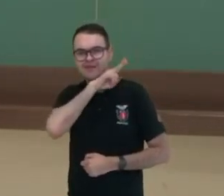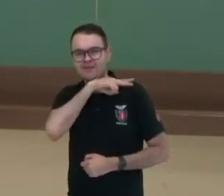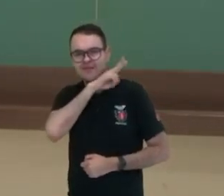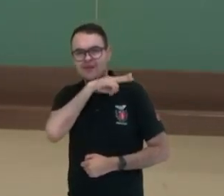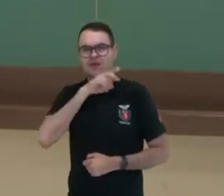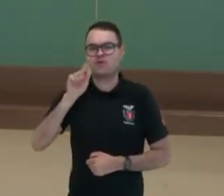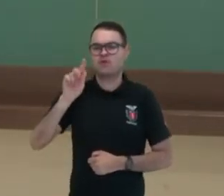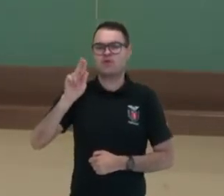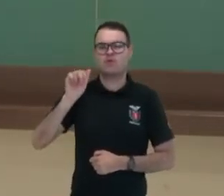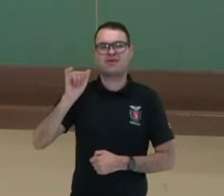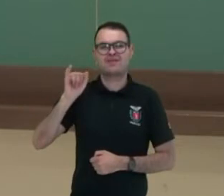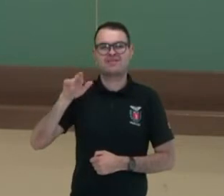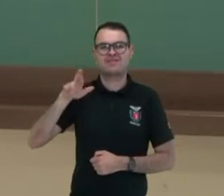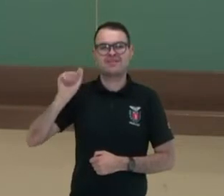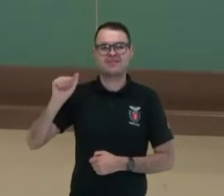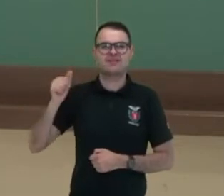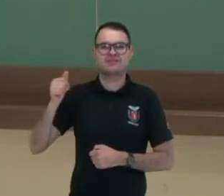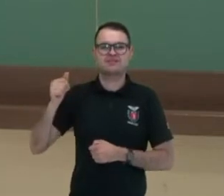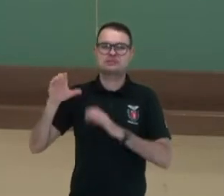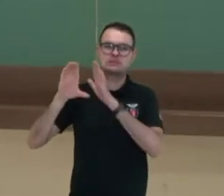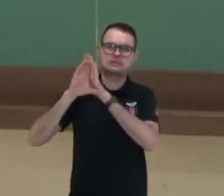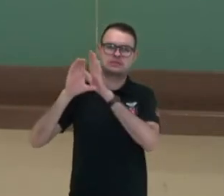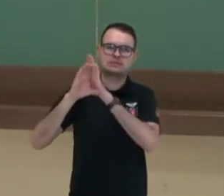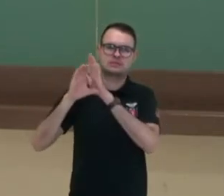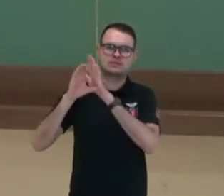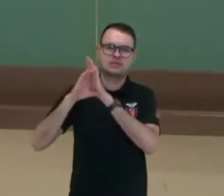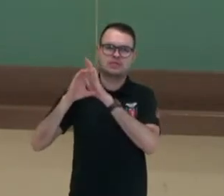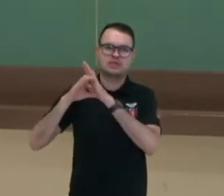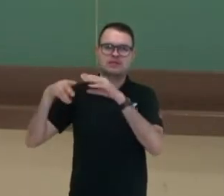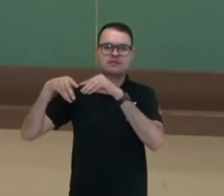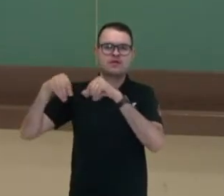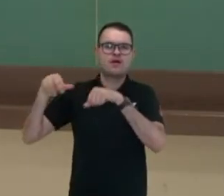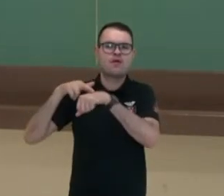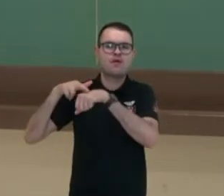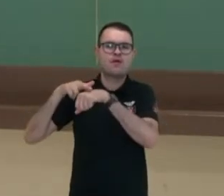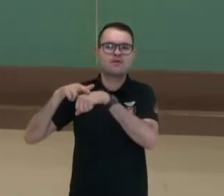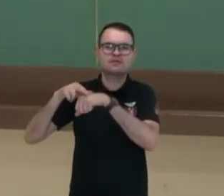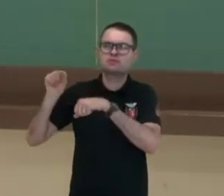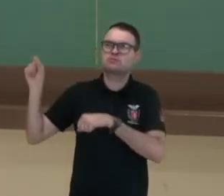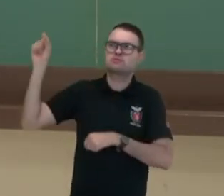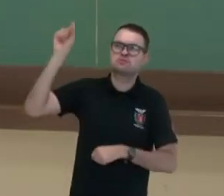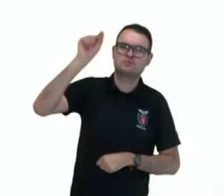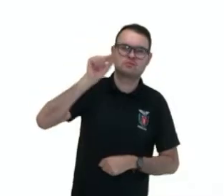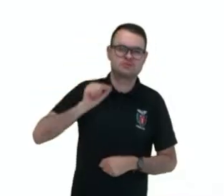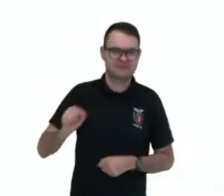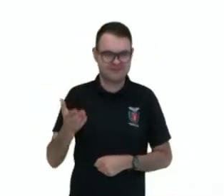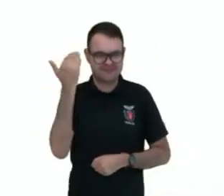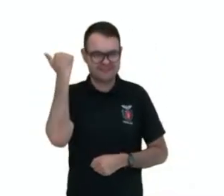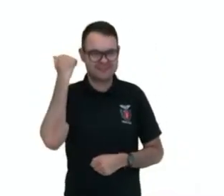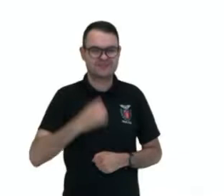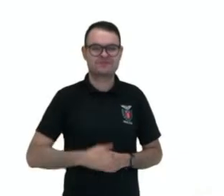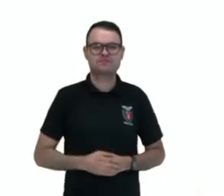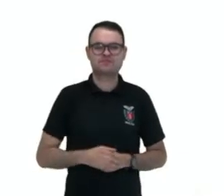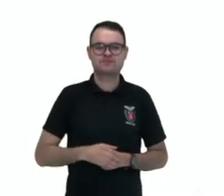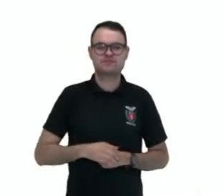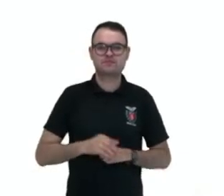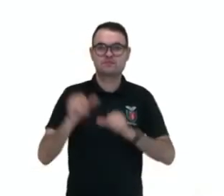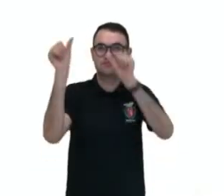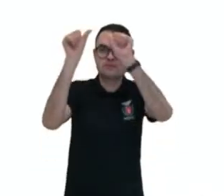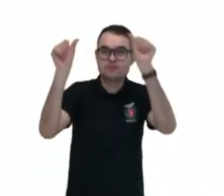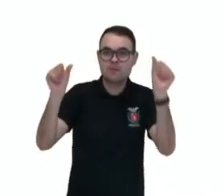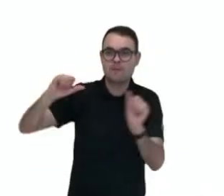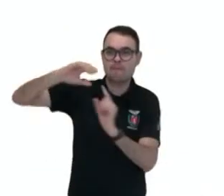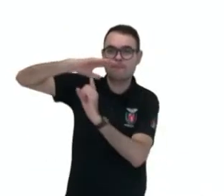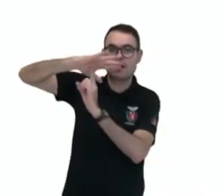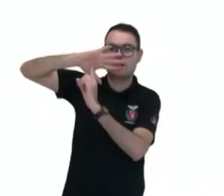Guaíra, né, região onde eu nasci, Cianorte, Terra Roxa, enfim, vamos lá? A população do estado do Paraná foi constituída por